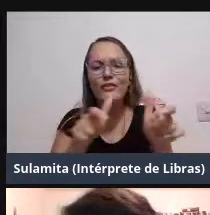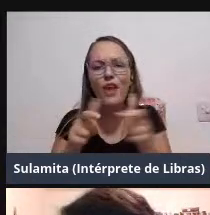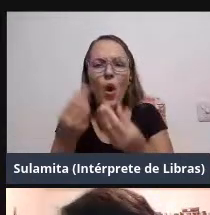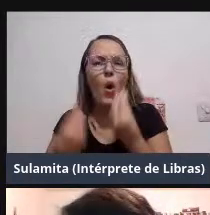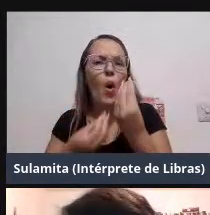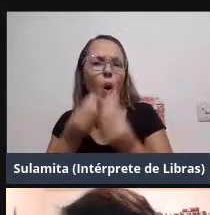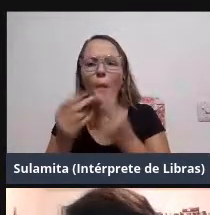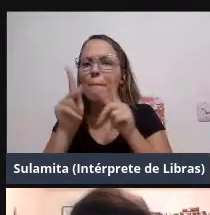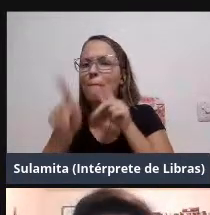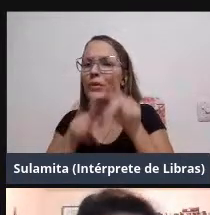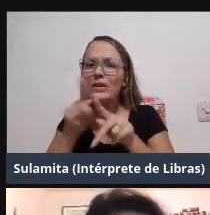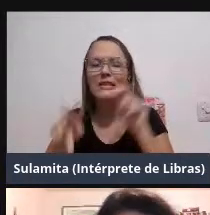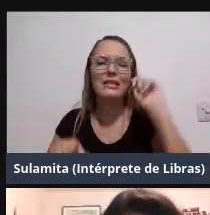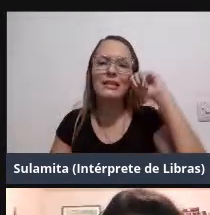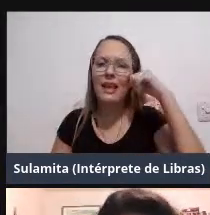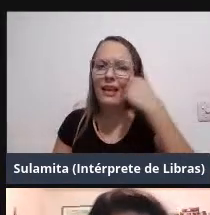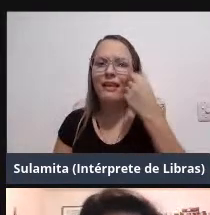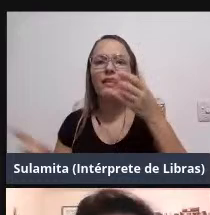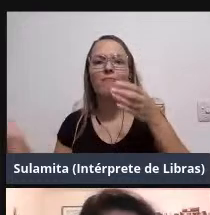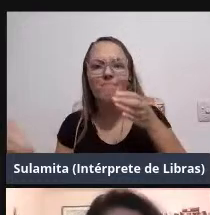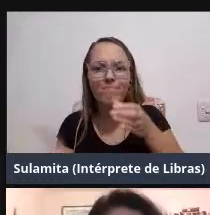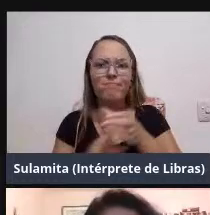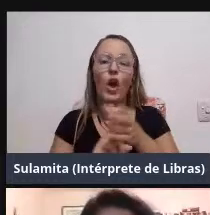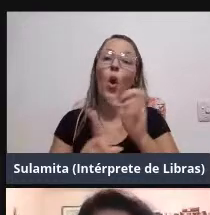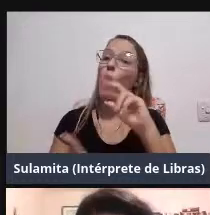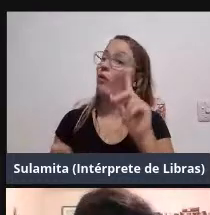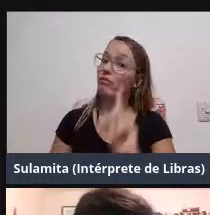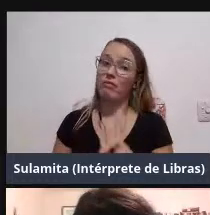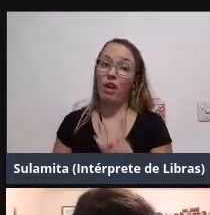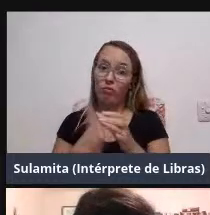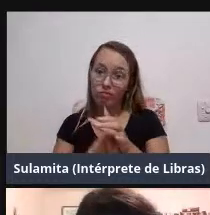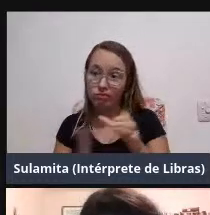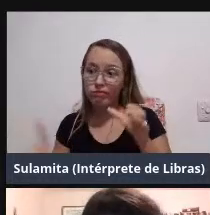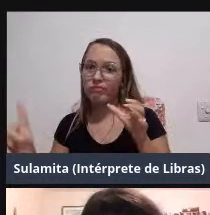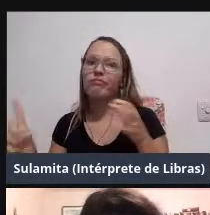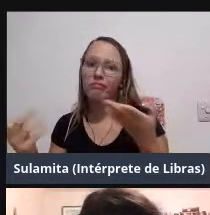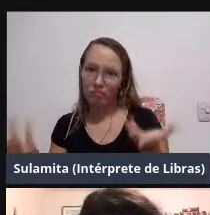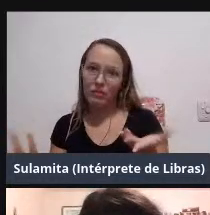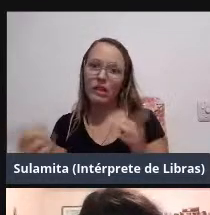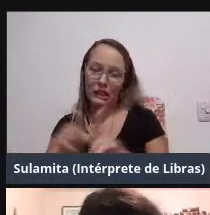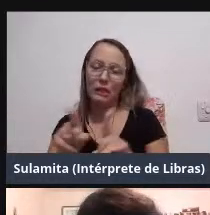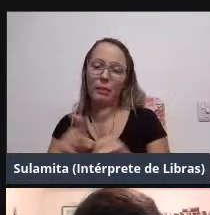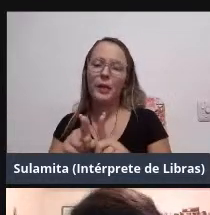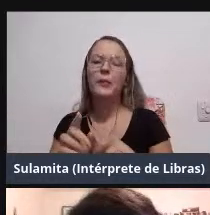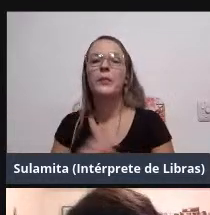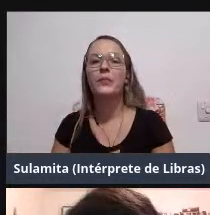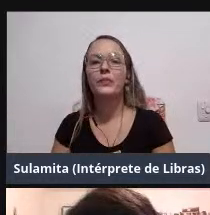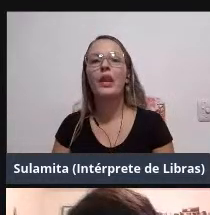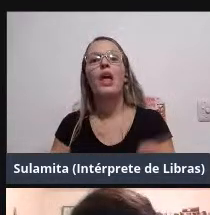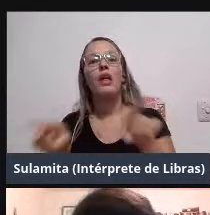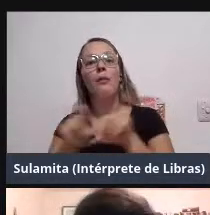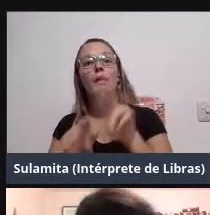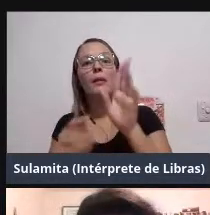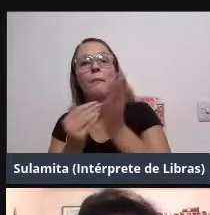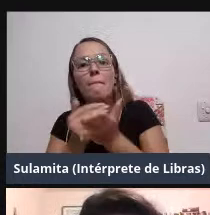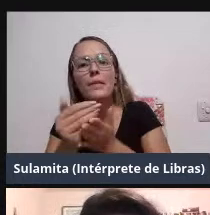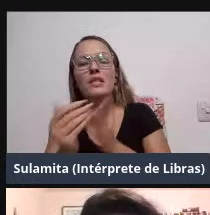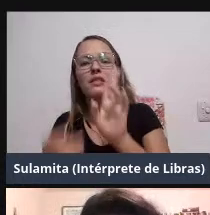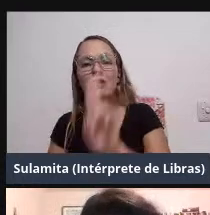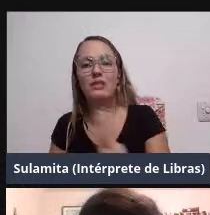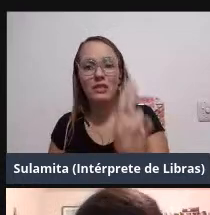população negra está inserida ou não, inserida, excluída. Né, já passei a usar